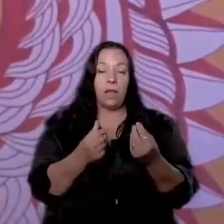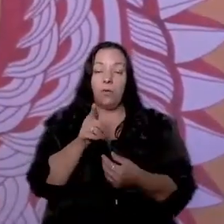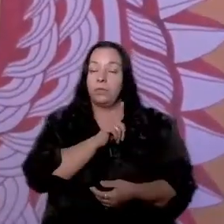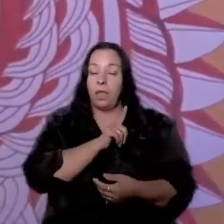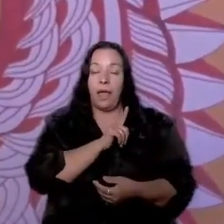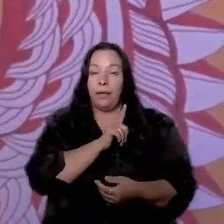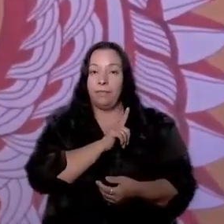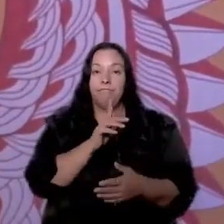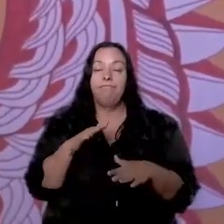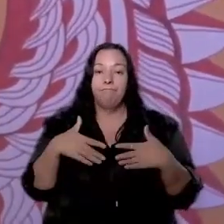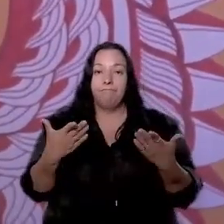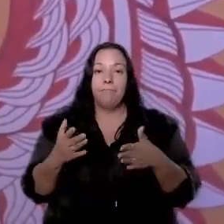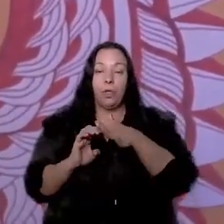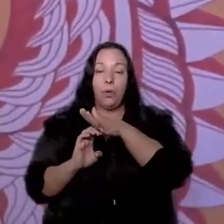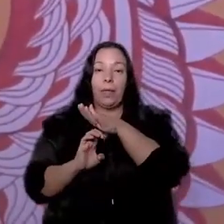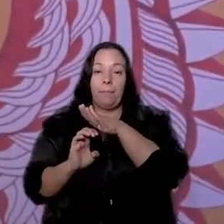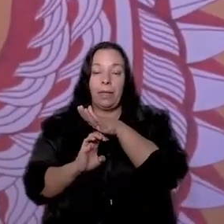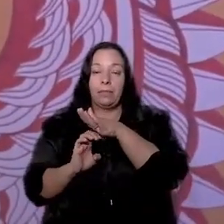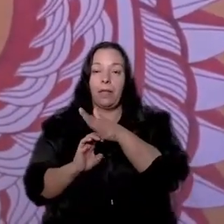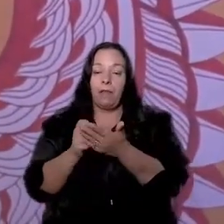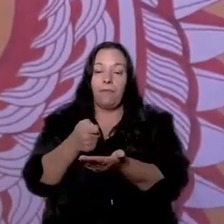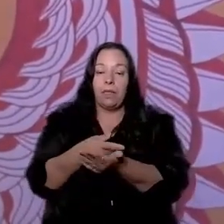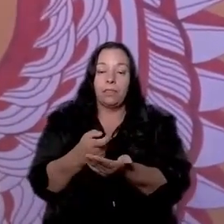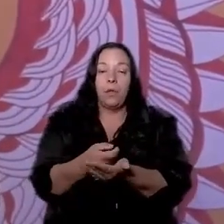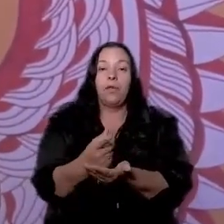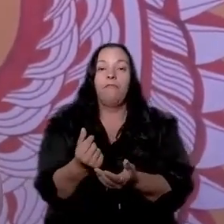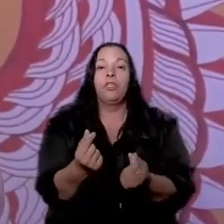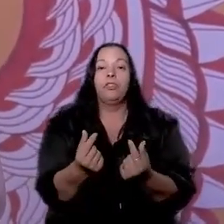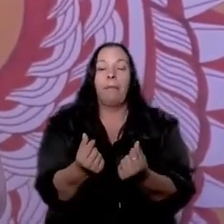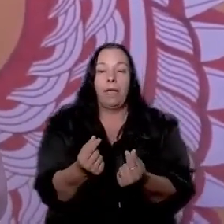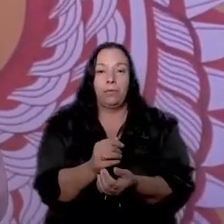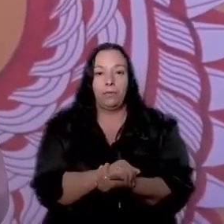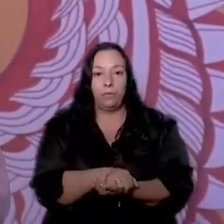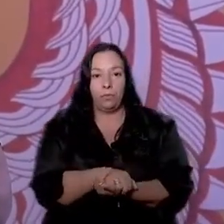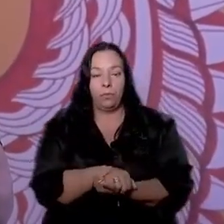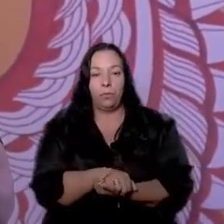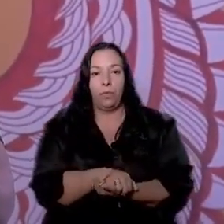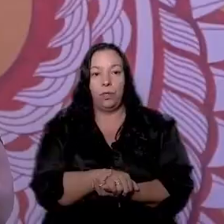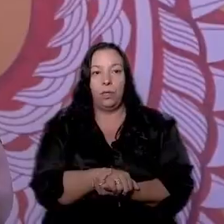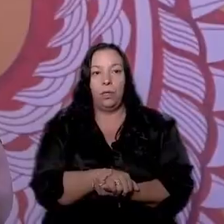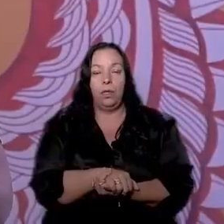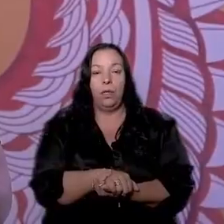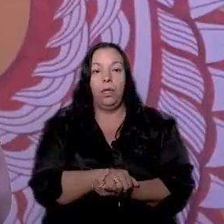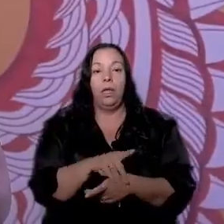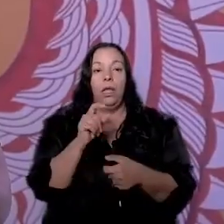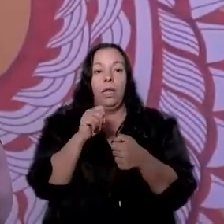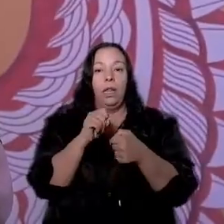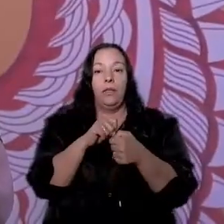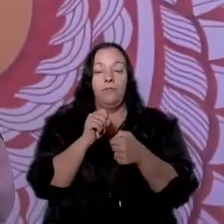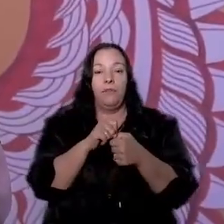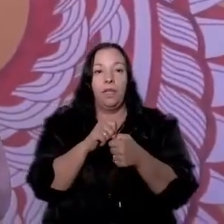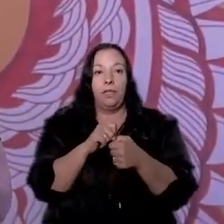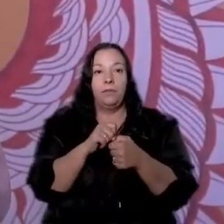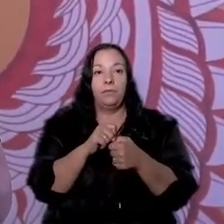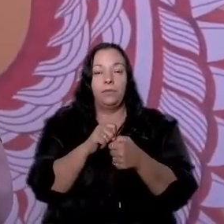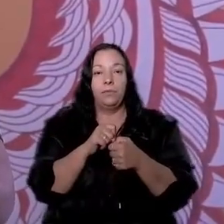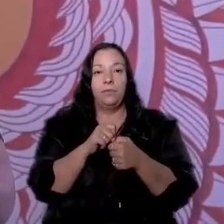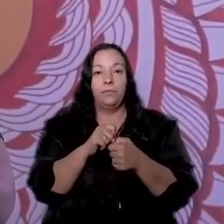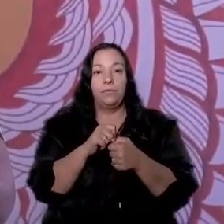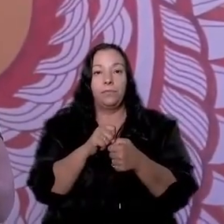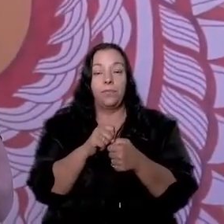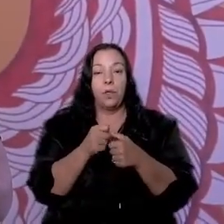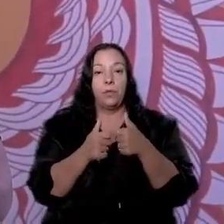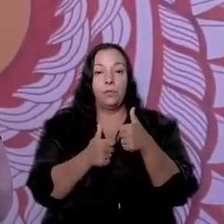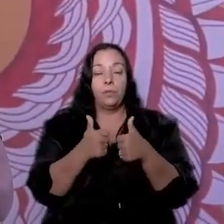atratividade para que o empresário faça o seu investimento. O investimento do incentivo fiscal ele é feito a partir de